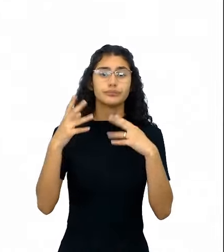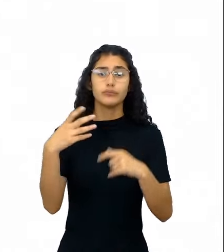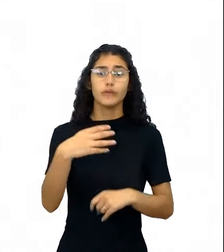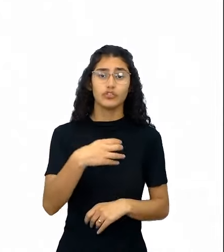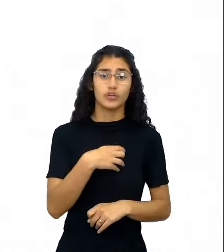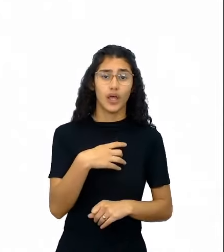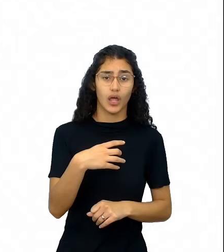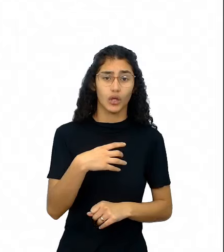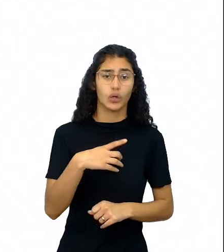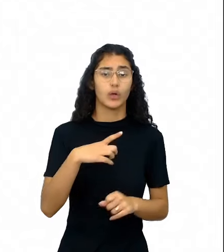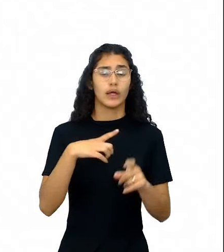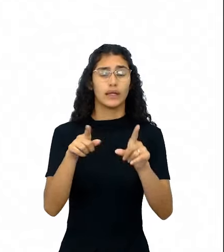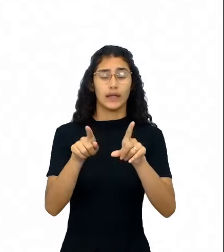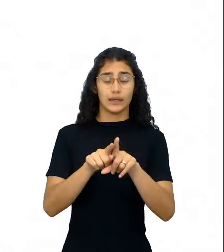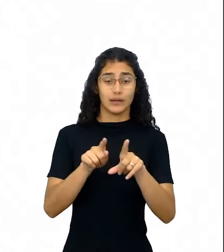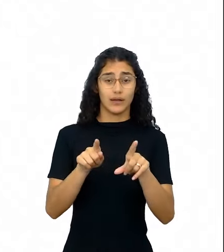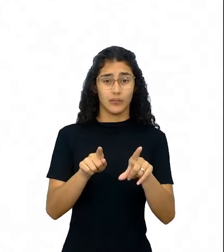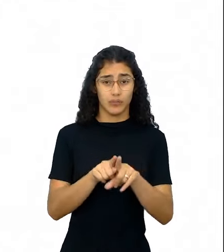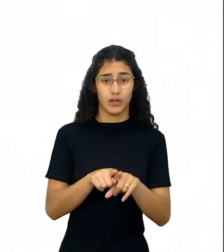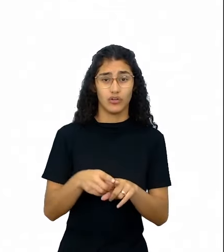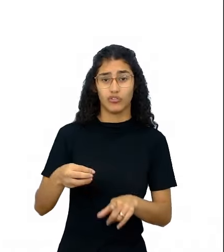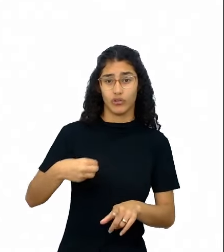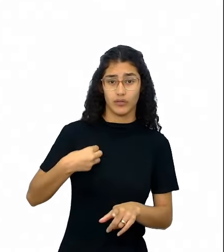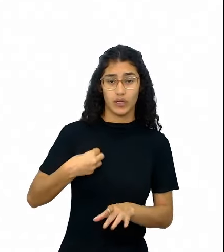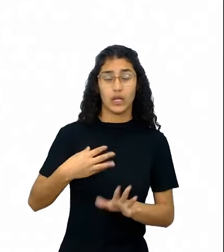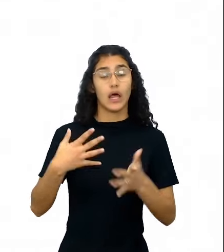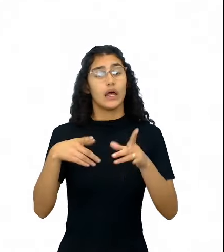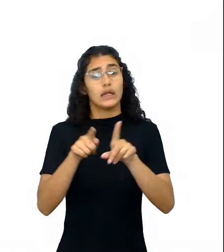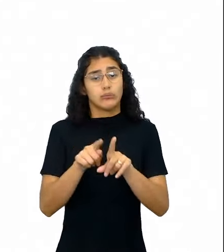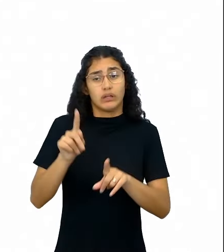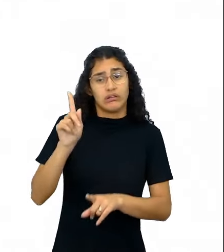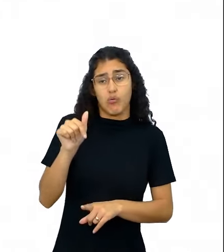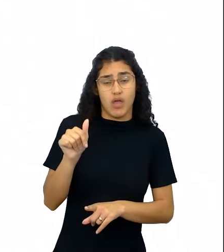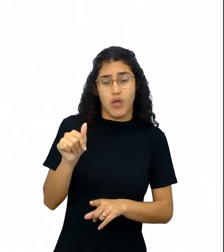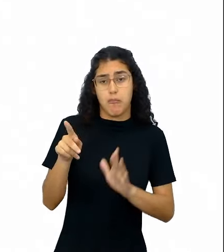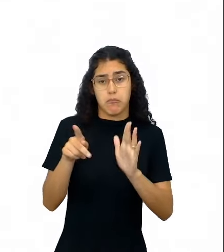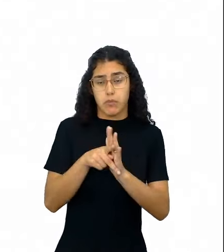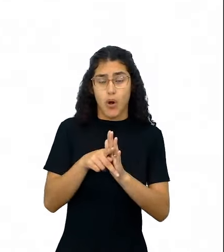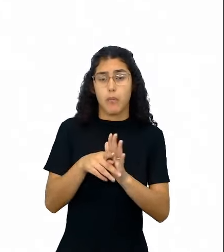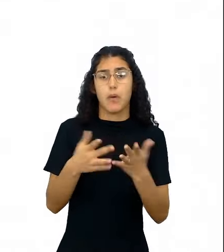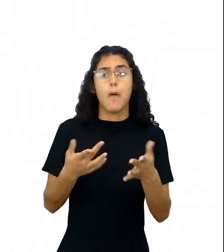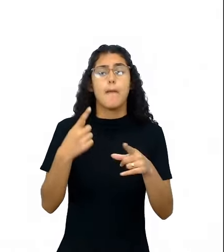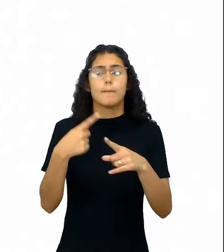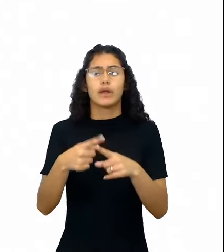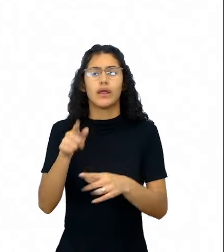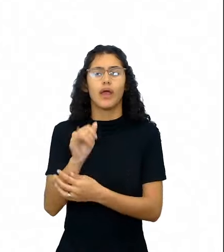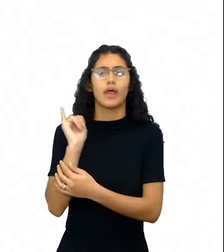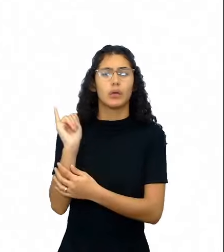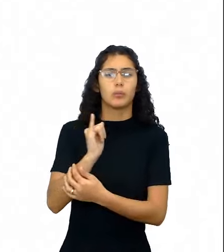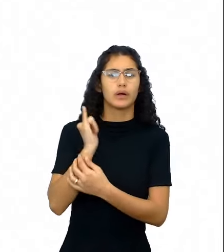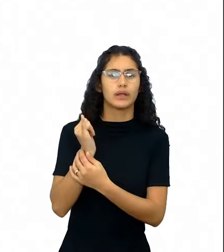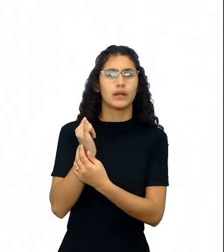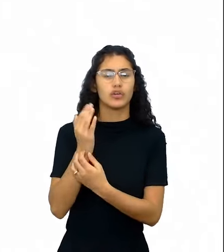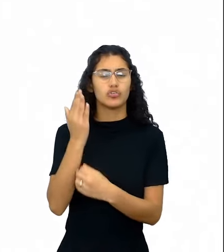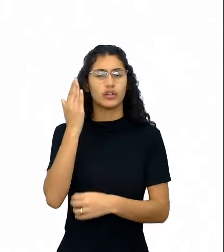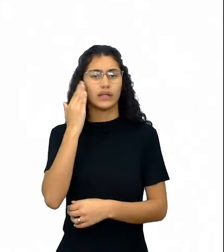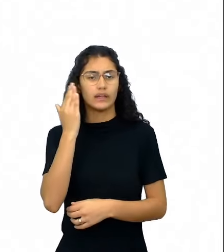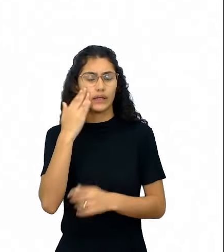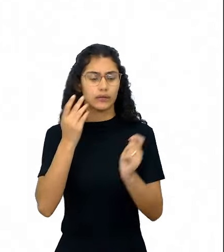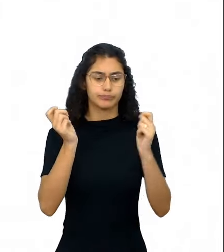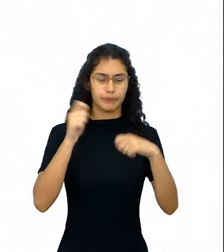situações acadêmicas de vida desse aluno e também situações que não sejam acadêmicas, né? Por que é importante ter boa capacidade